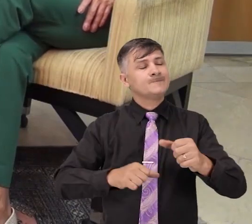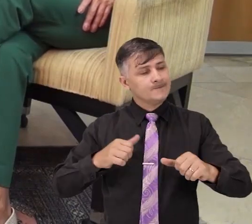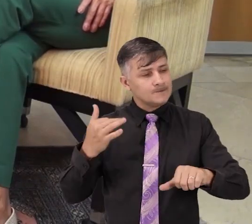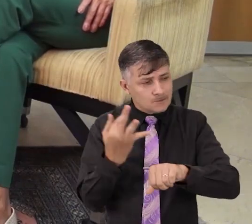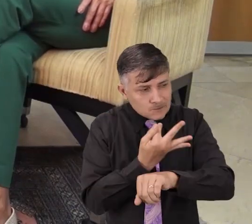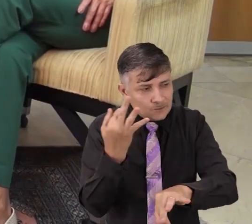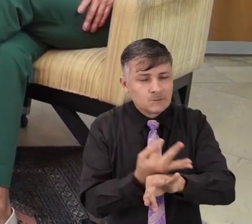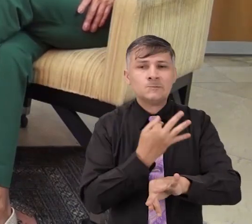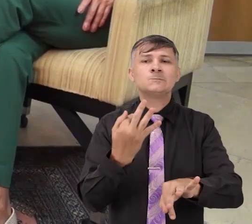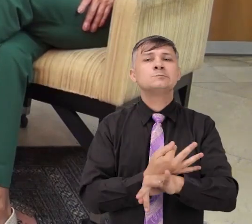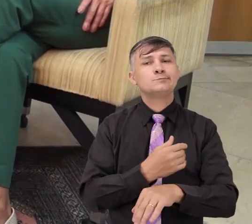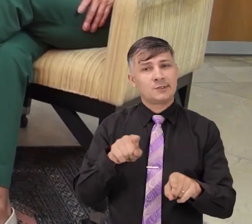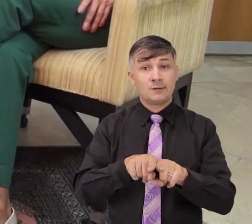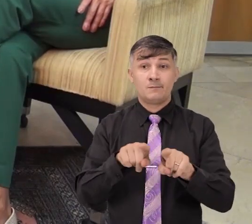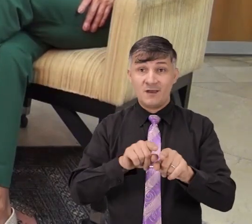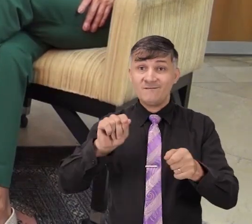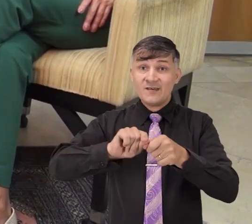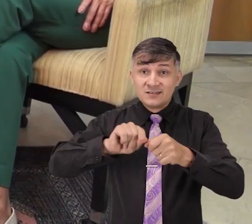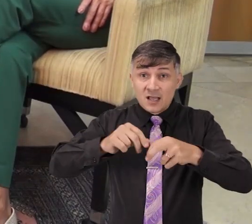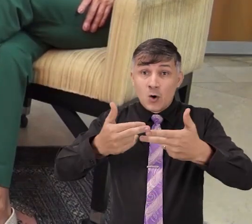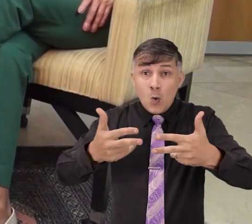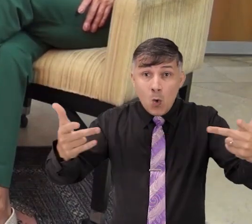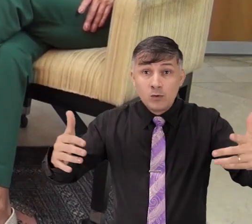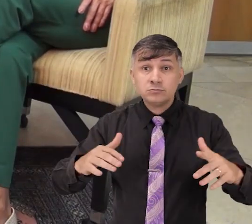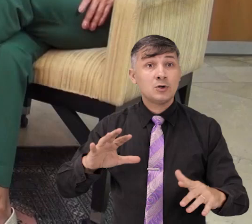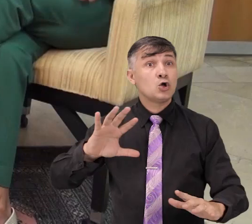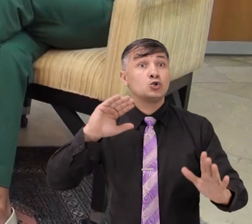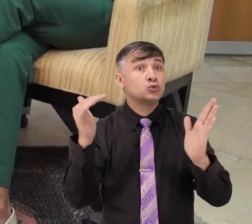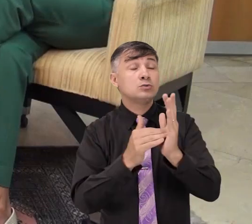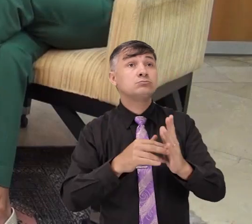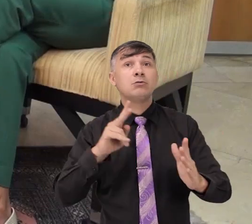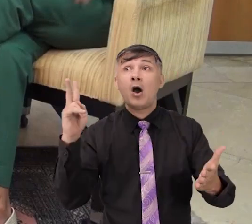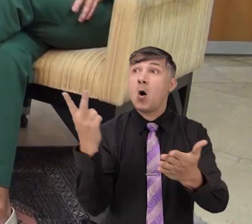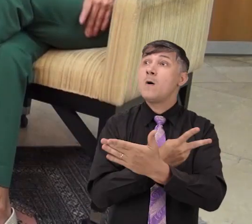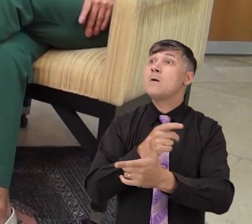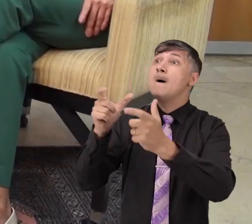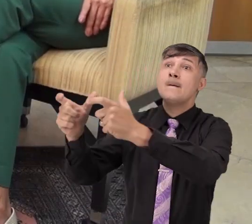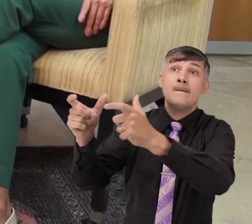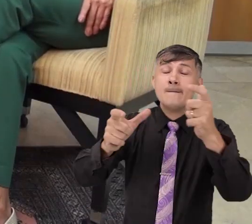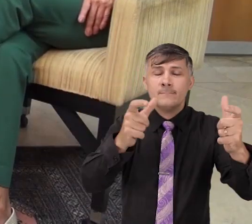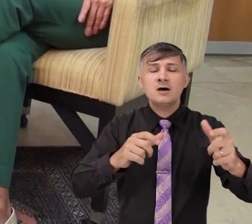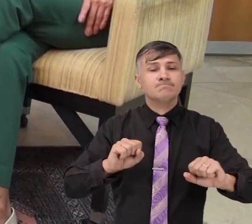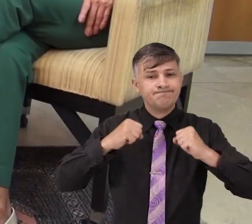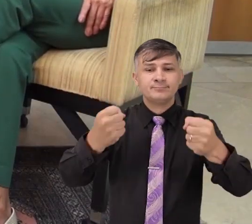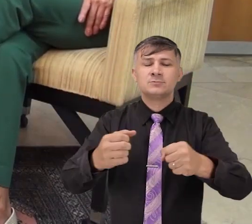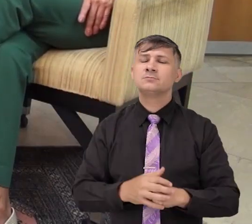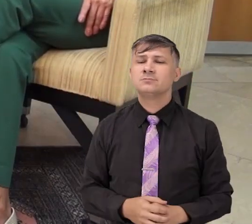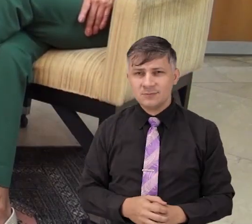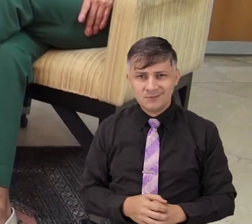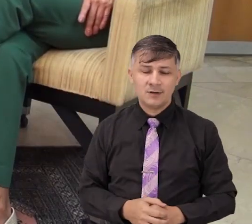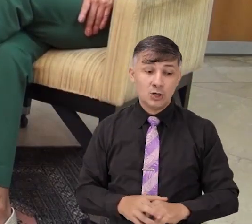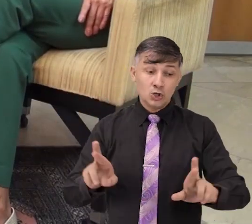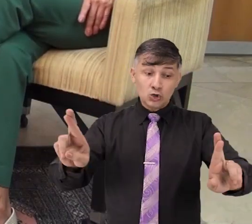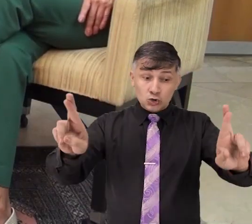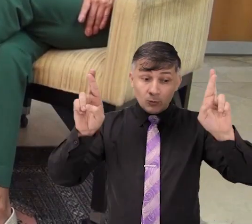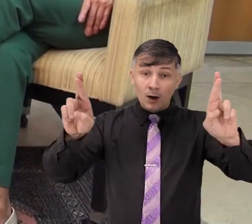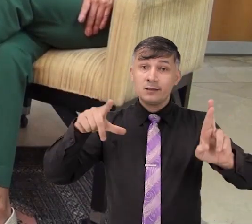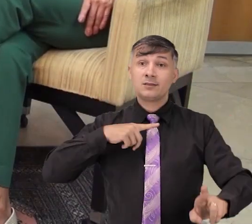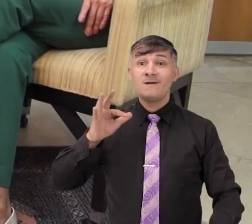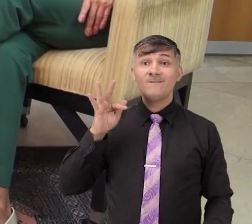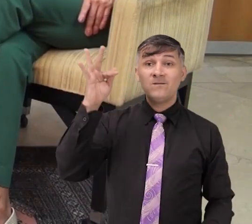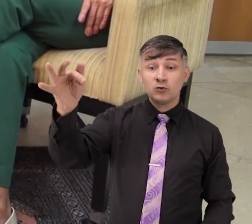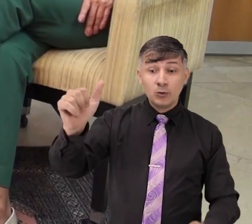reação. Com certeza. Né? E reagir a isso tudo que está acontecendo. Espero que a gente que a gente tenha